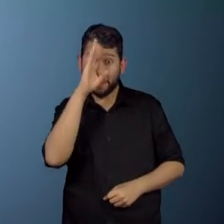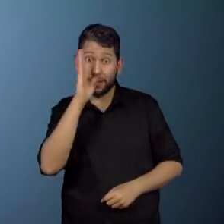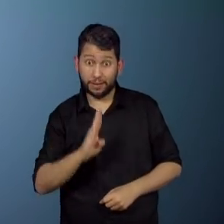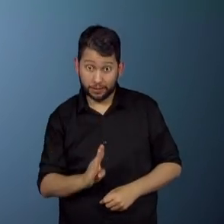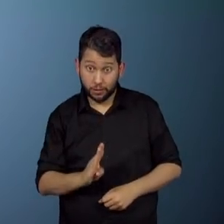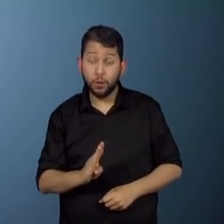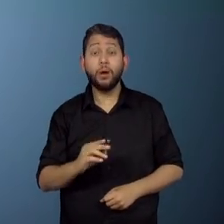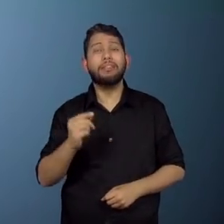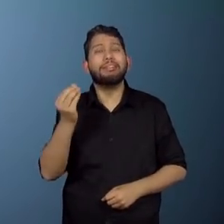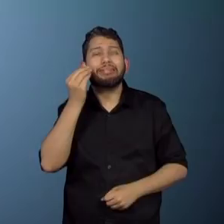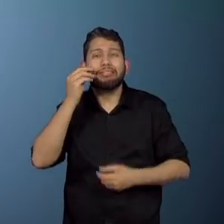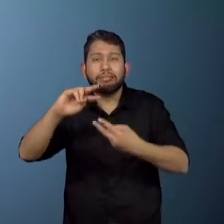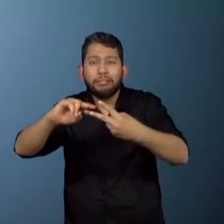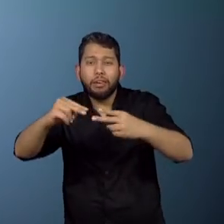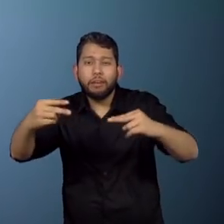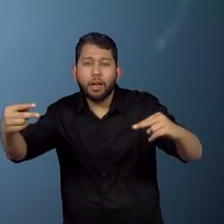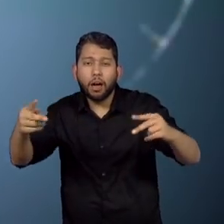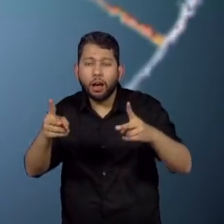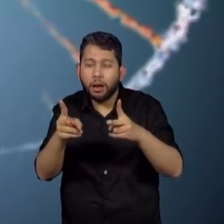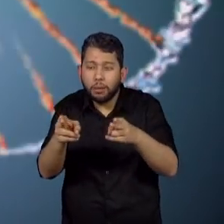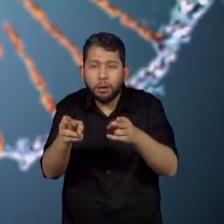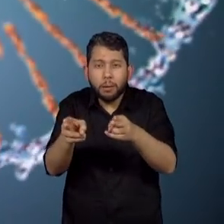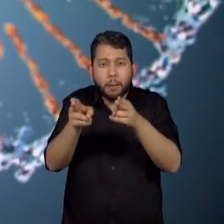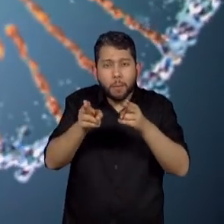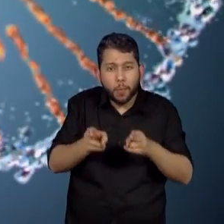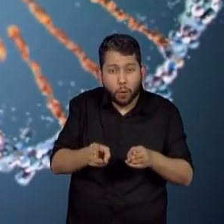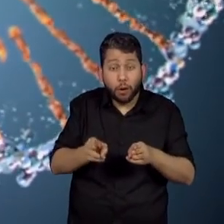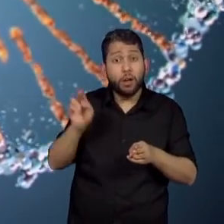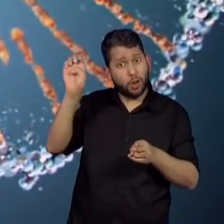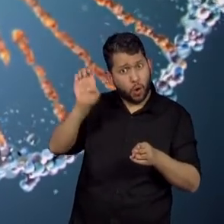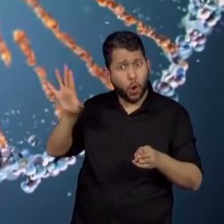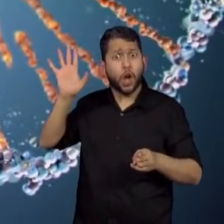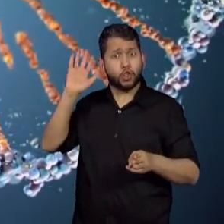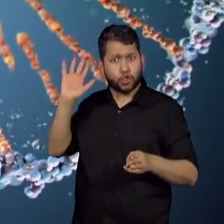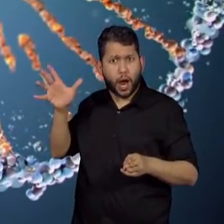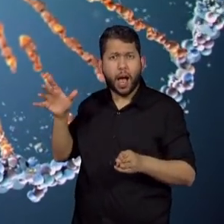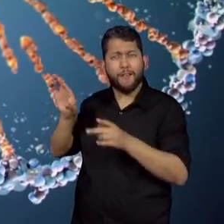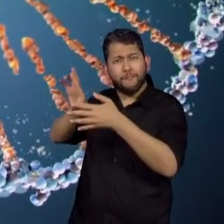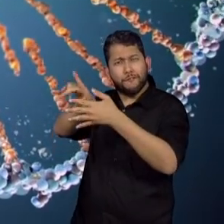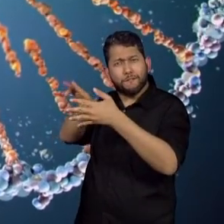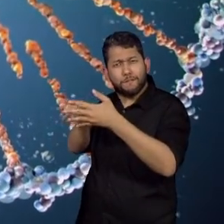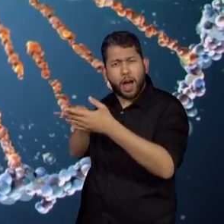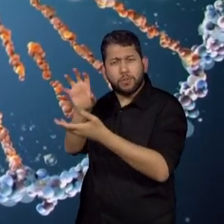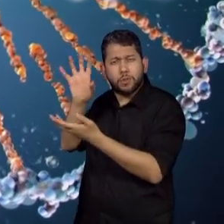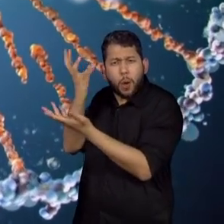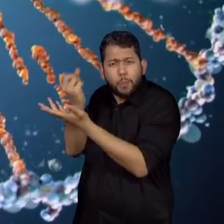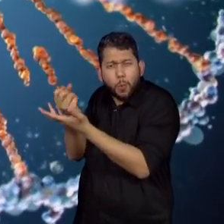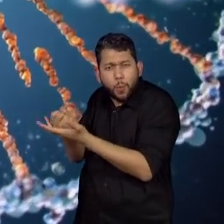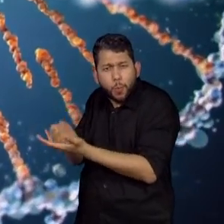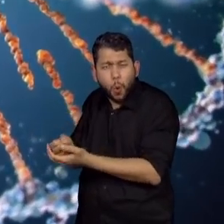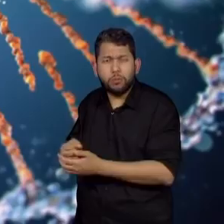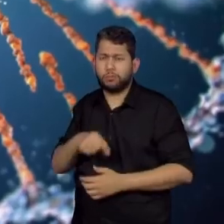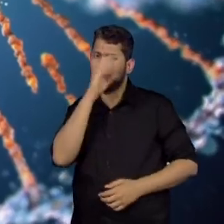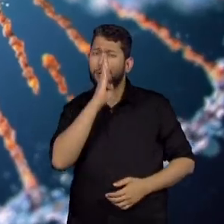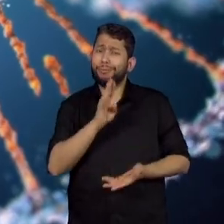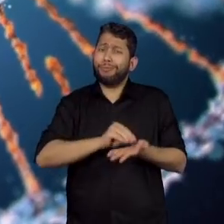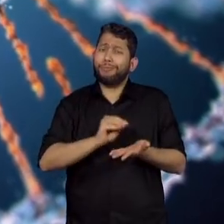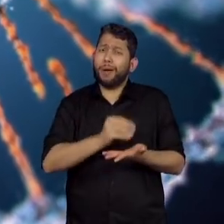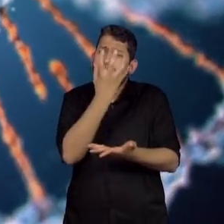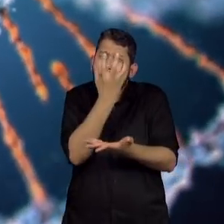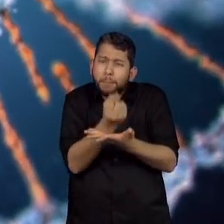nossa população. Existiam os bancos europeus, mas não da nossa população. E aí eu disse, bom, vamos criar